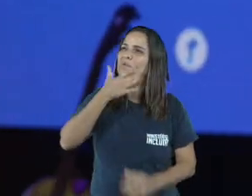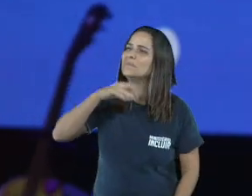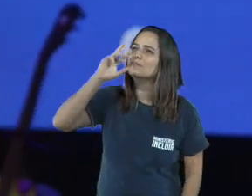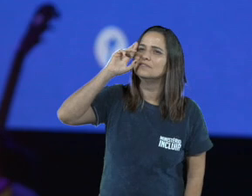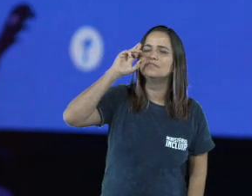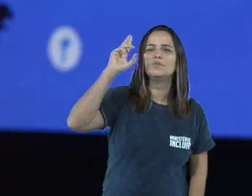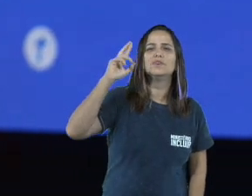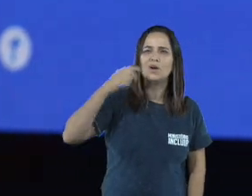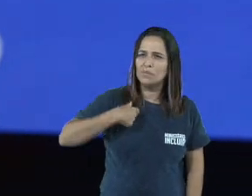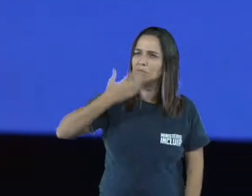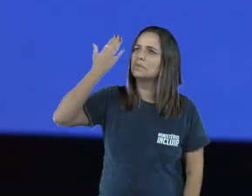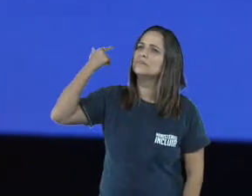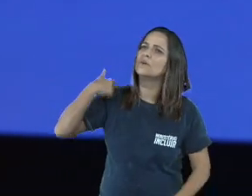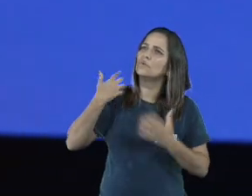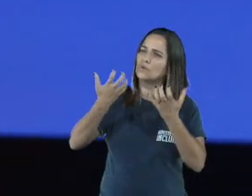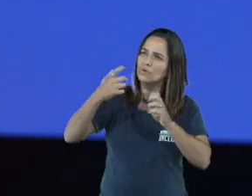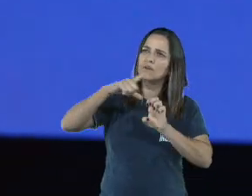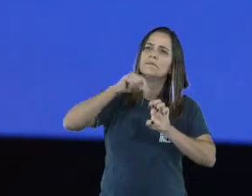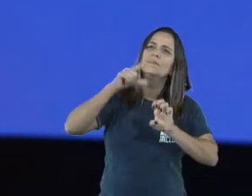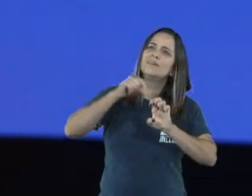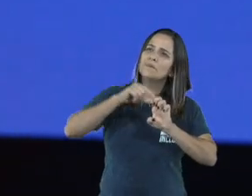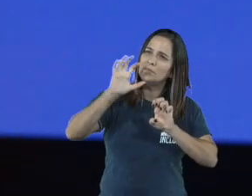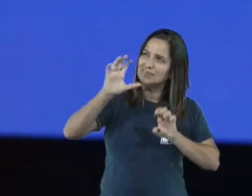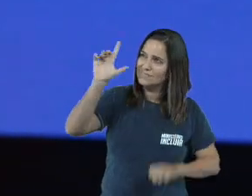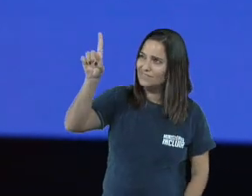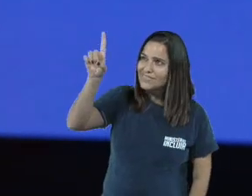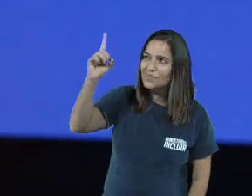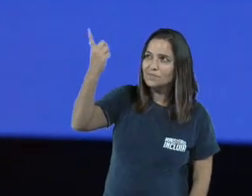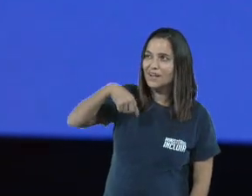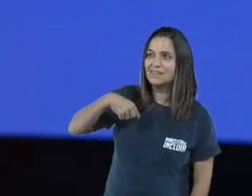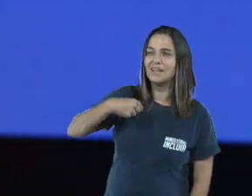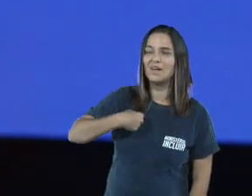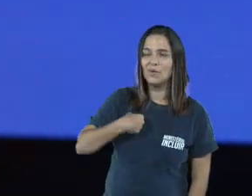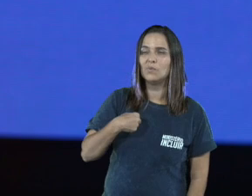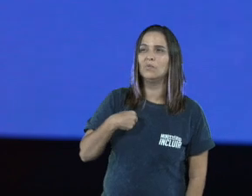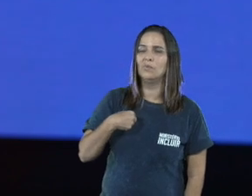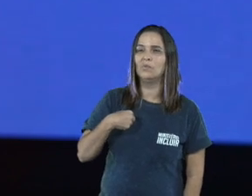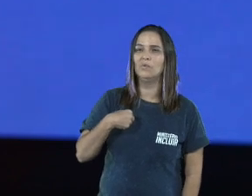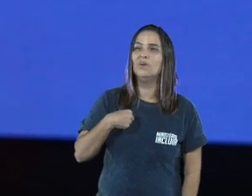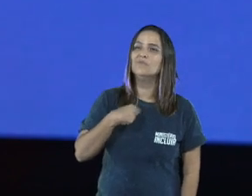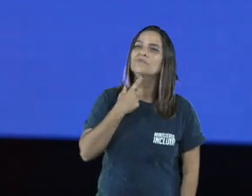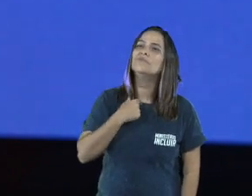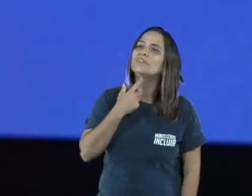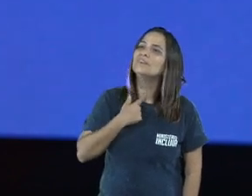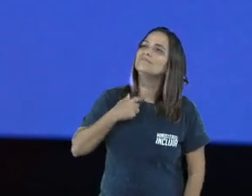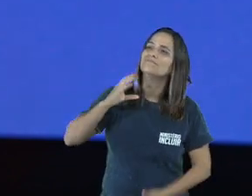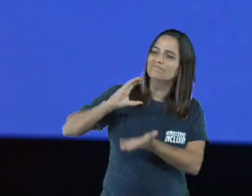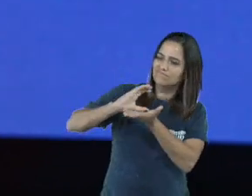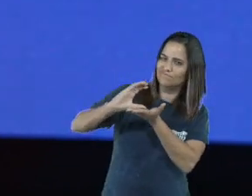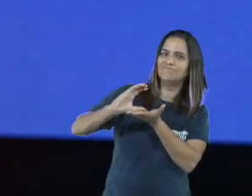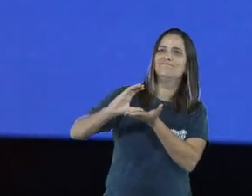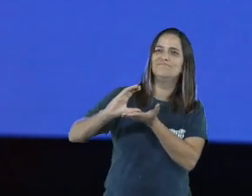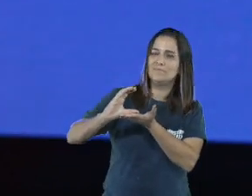a obra de Deus eu falei para o senhor gastei muito dinheiro ia ser milionário mas que eu ia bancar a obra de Deus eu ia fazer missões eu fui para o senhor estava tudo